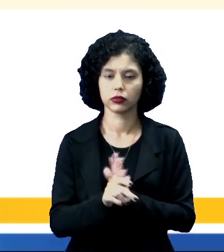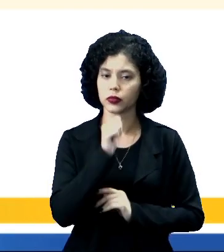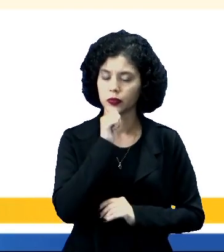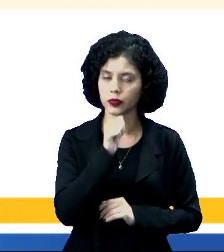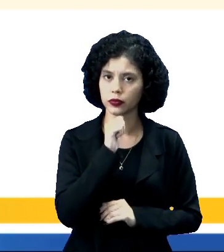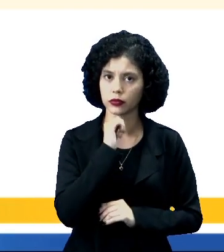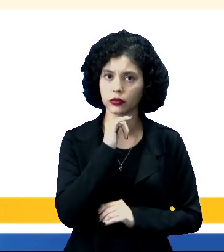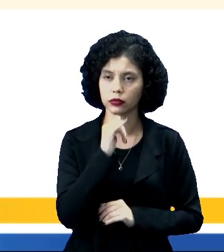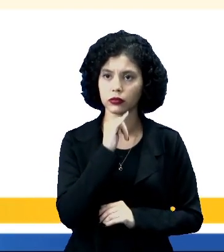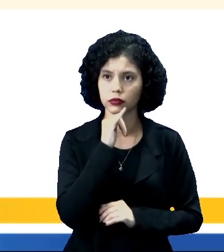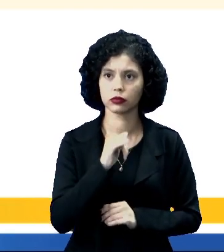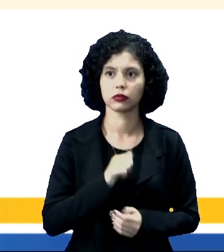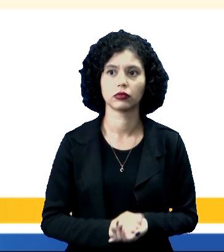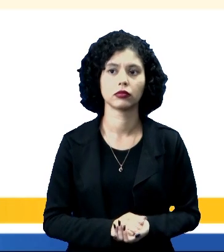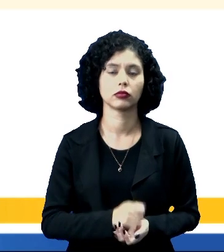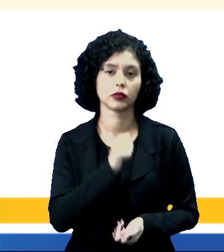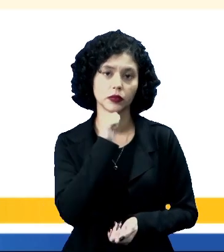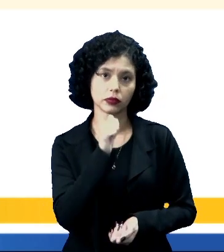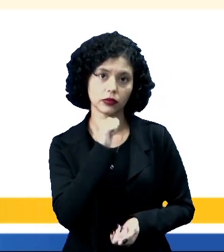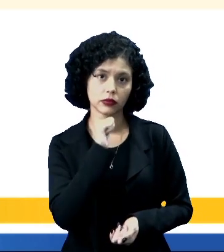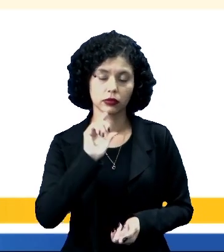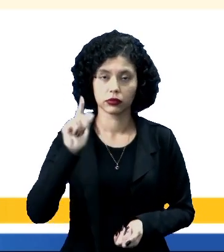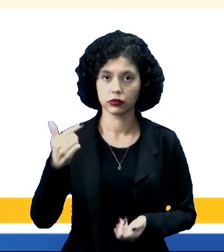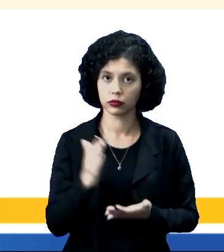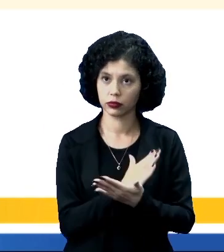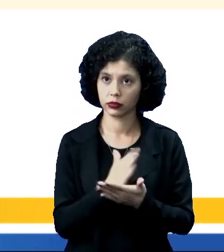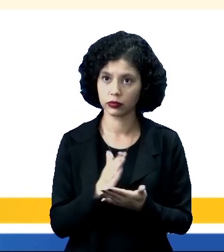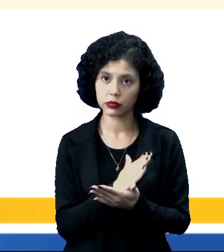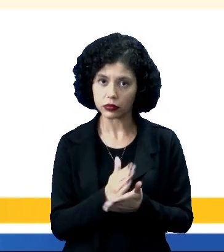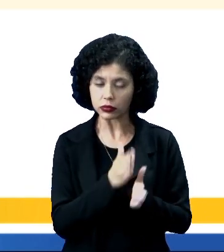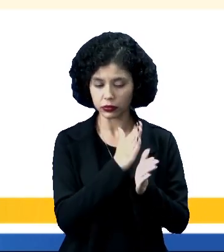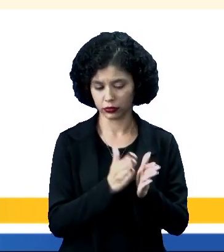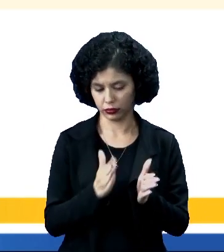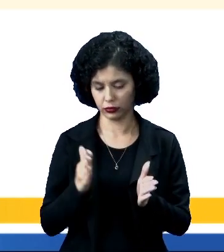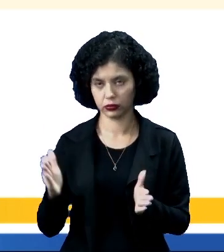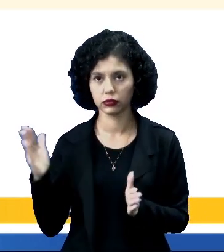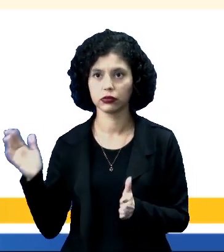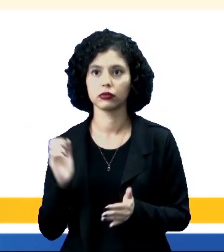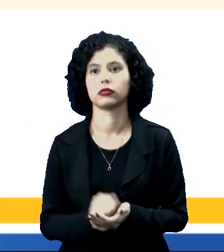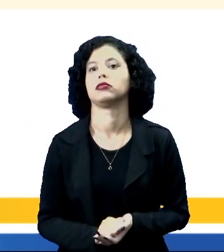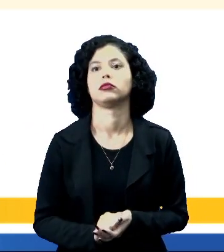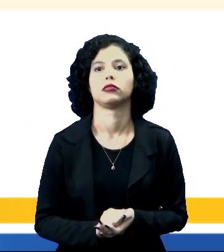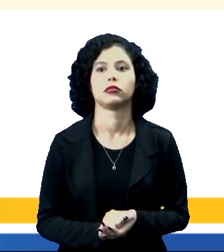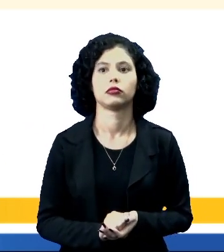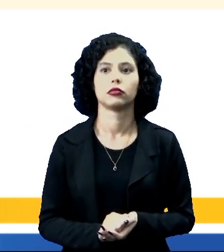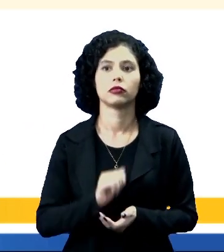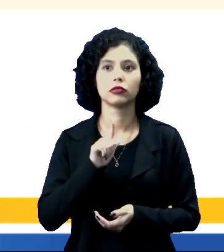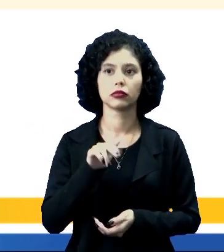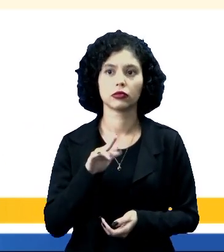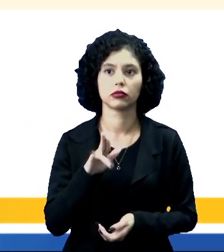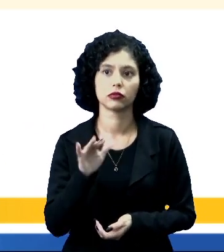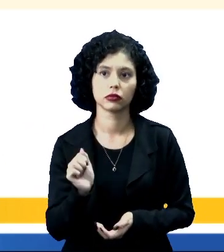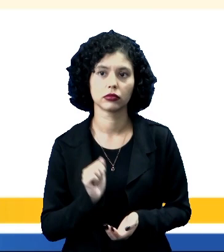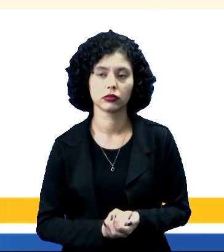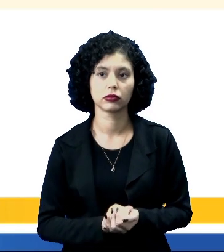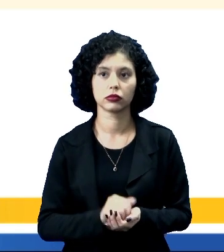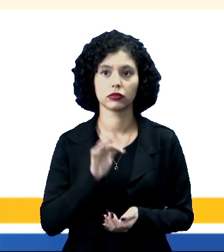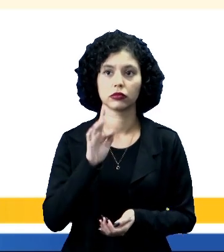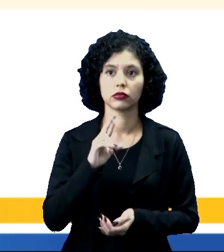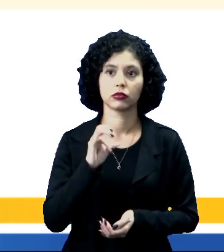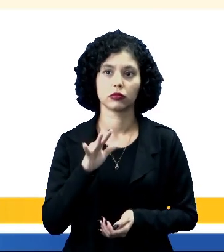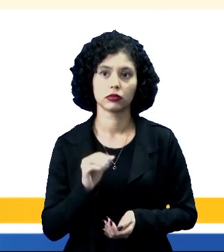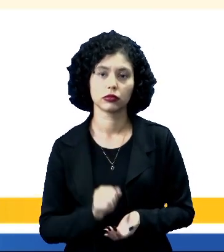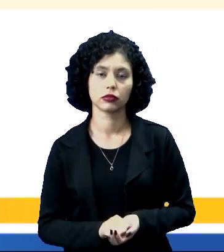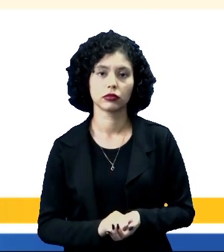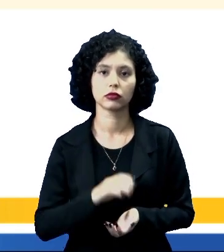específicos e após essa menstruação a gente tem algumas fases que você é fase Lúcia fase